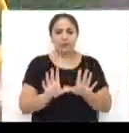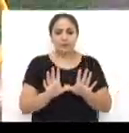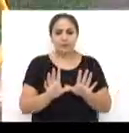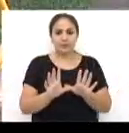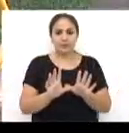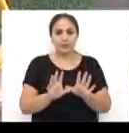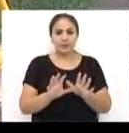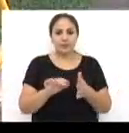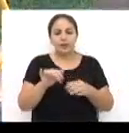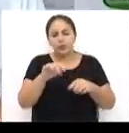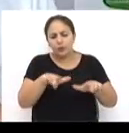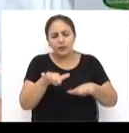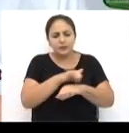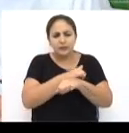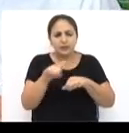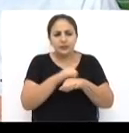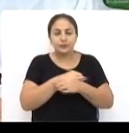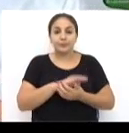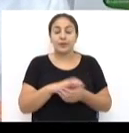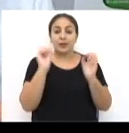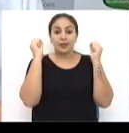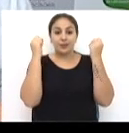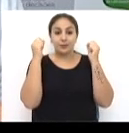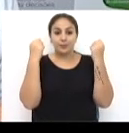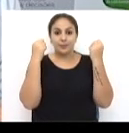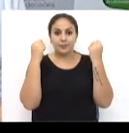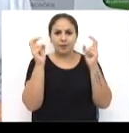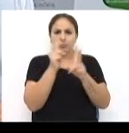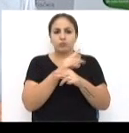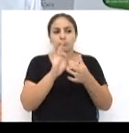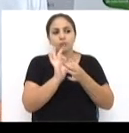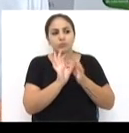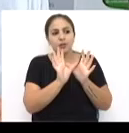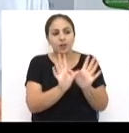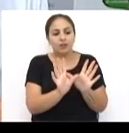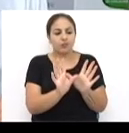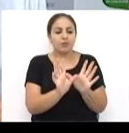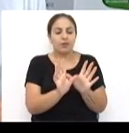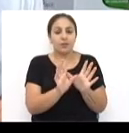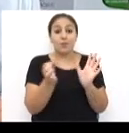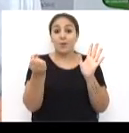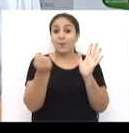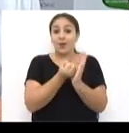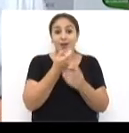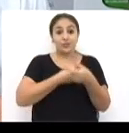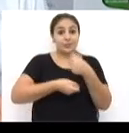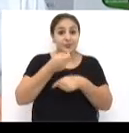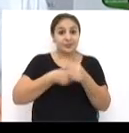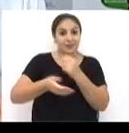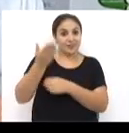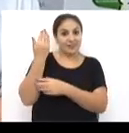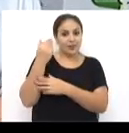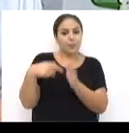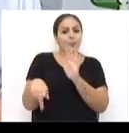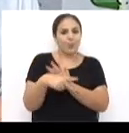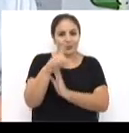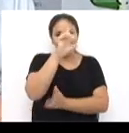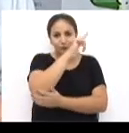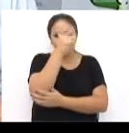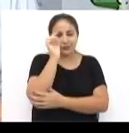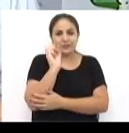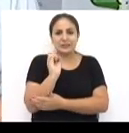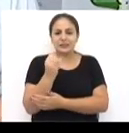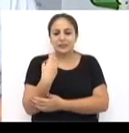do município. A Academia ao Ar Livre foi uma marca da administração anterior, a do Luciano, né? Se